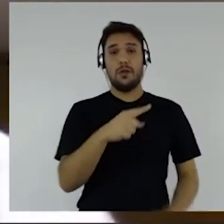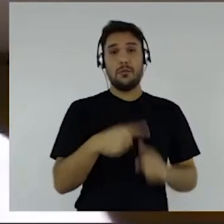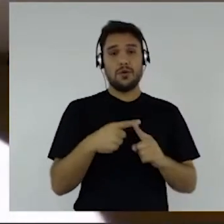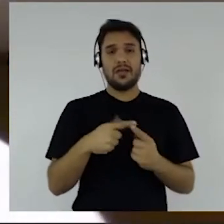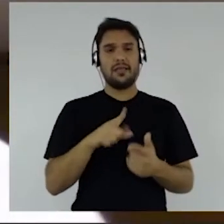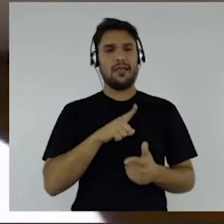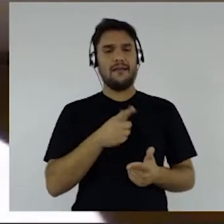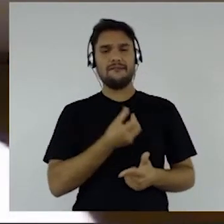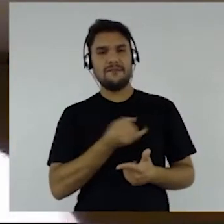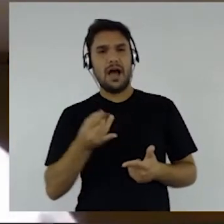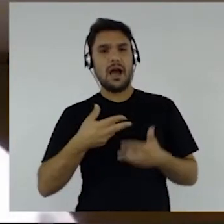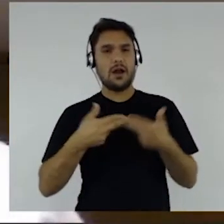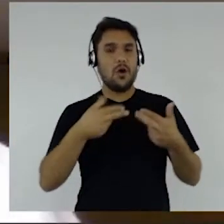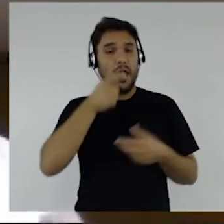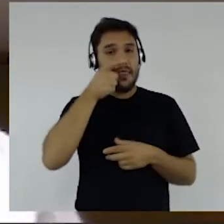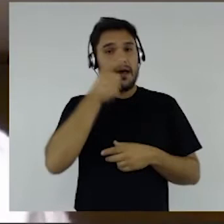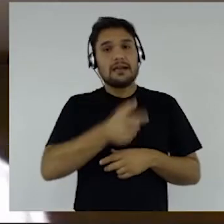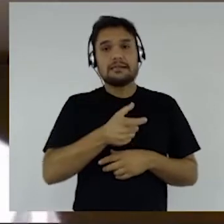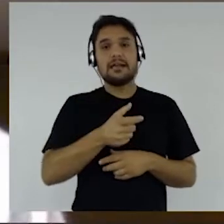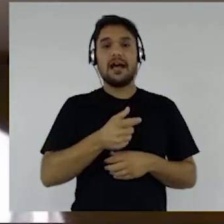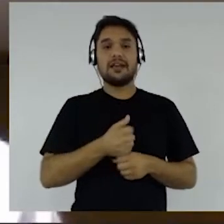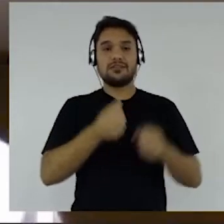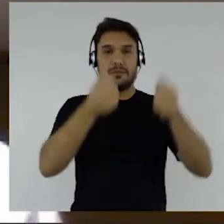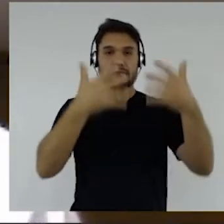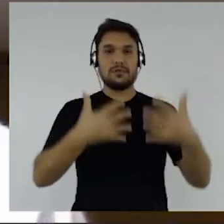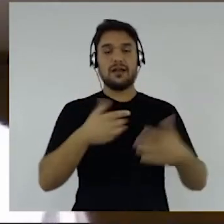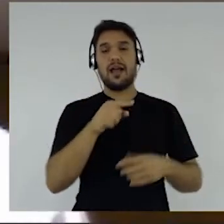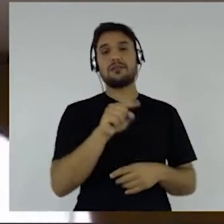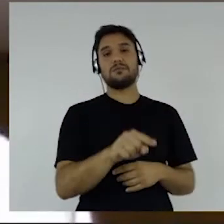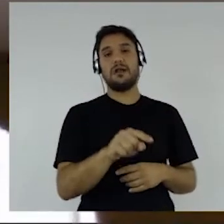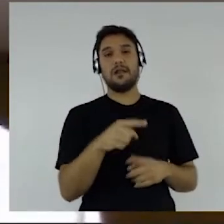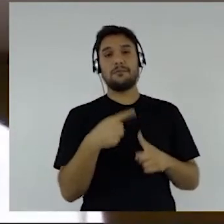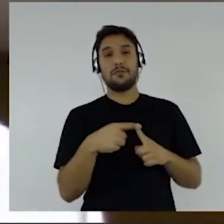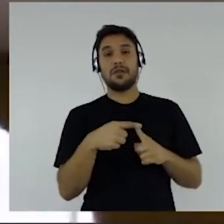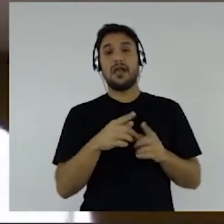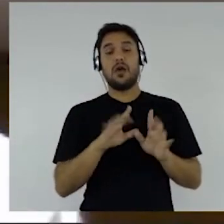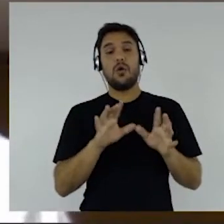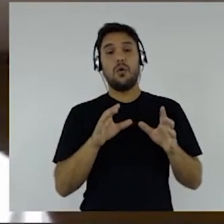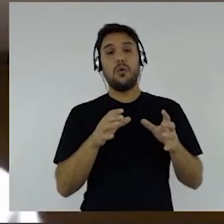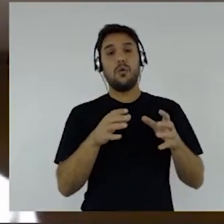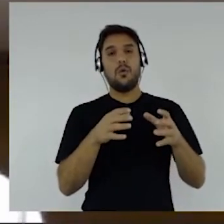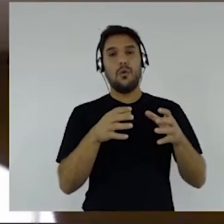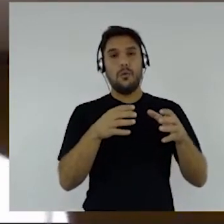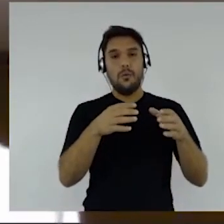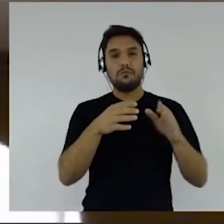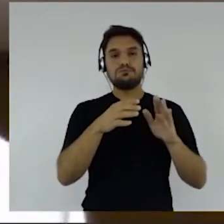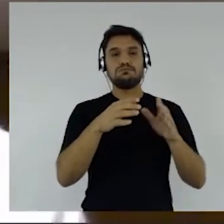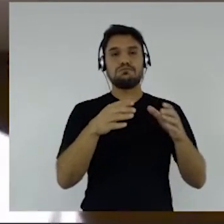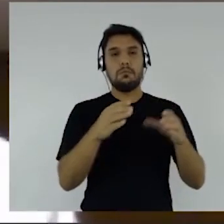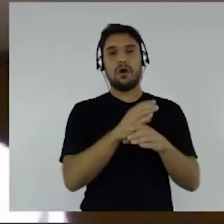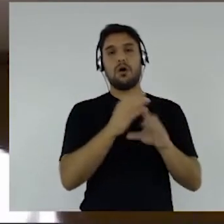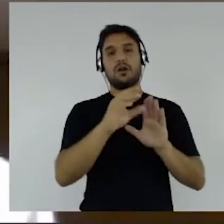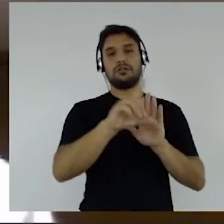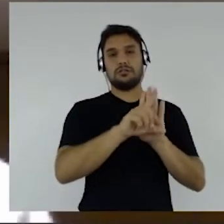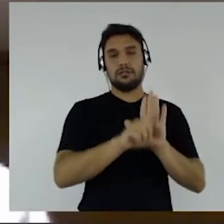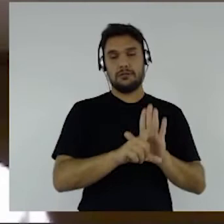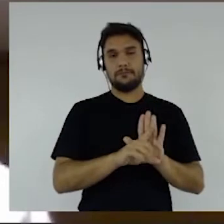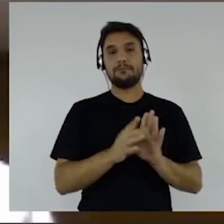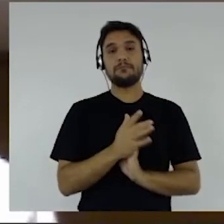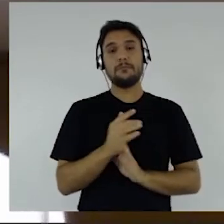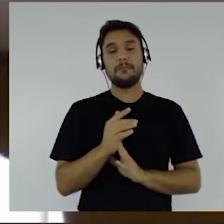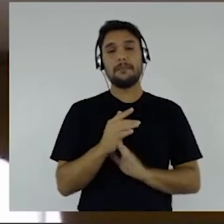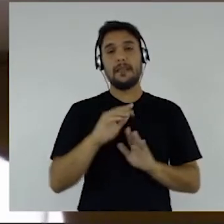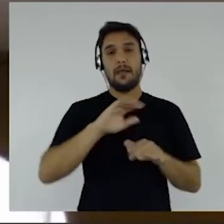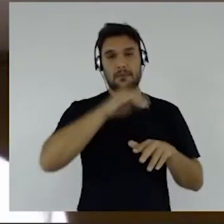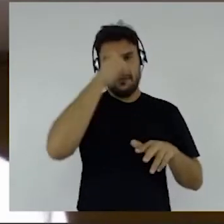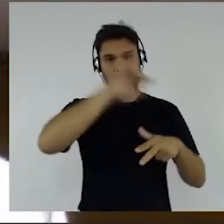muita coisa interessante para falar sobre ela por conta do pacote anticrime. A audiência de custódia, pessoal, ela